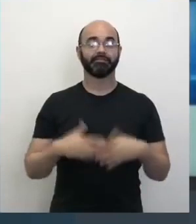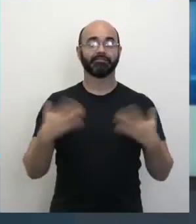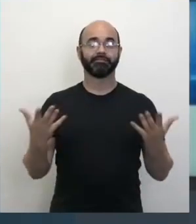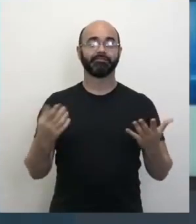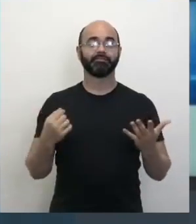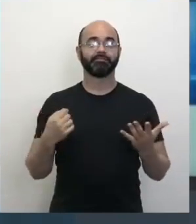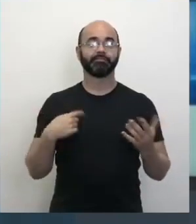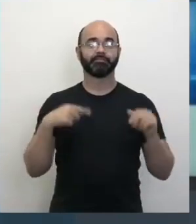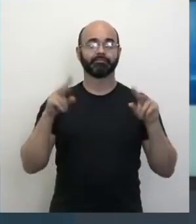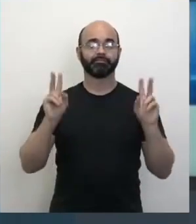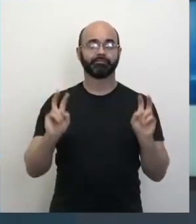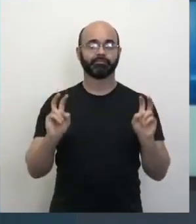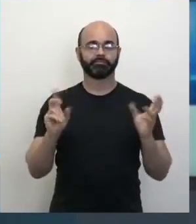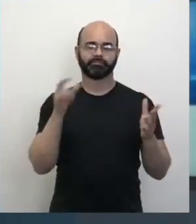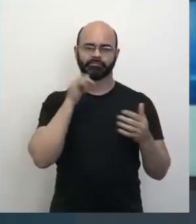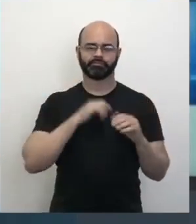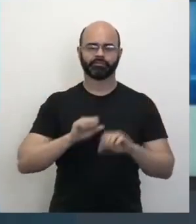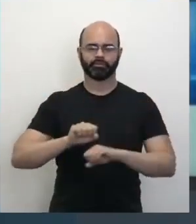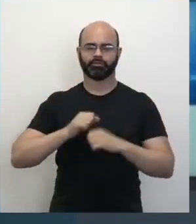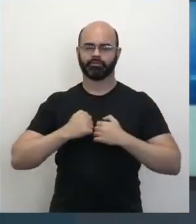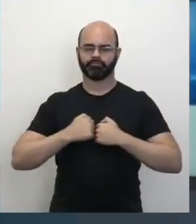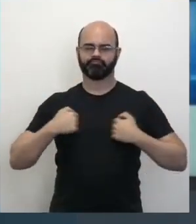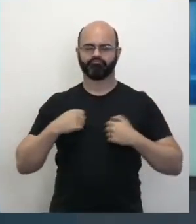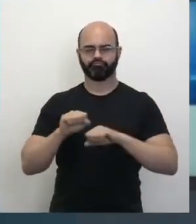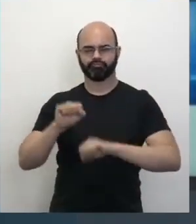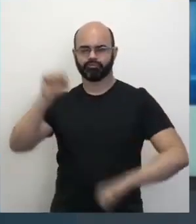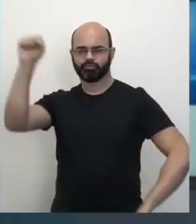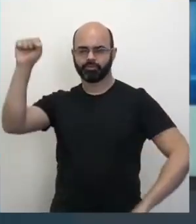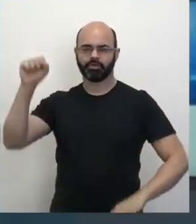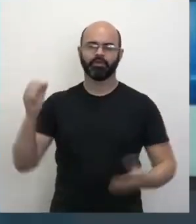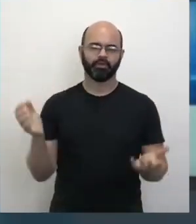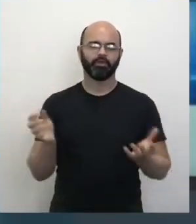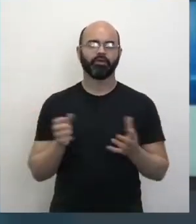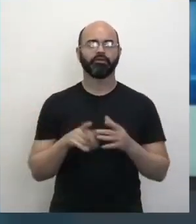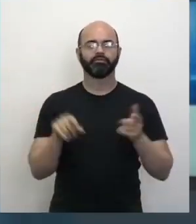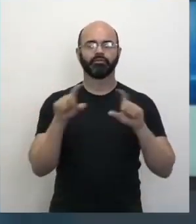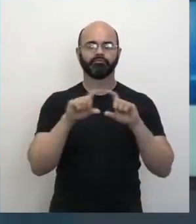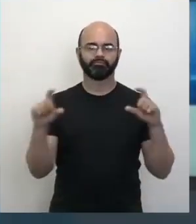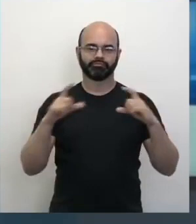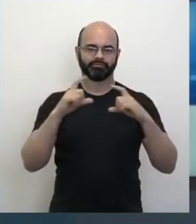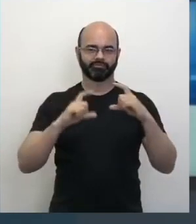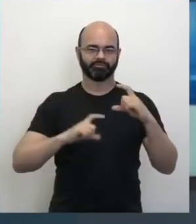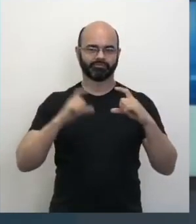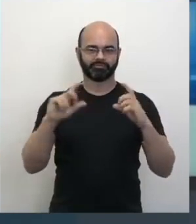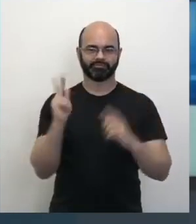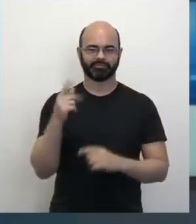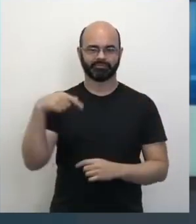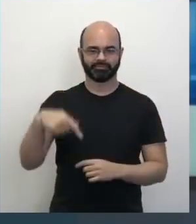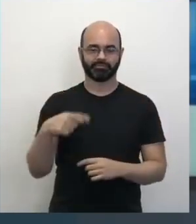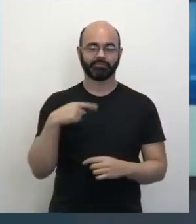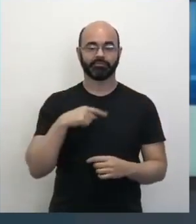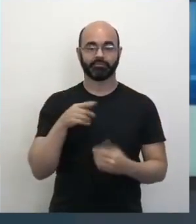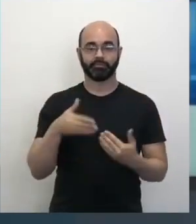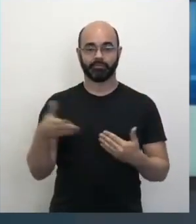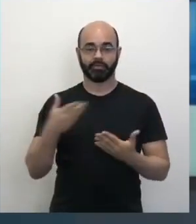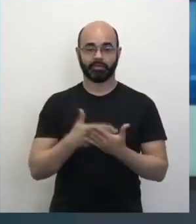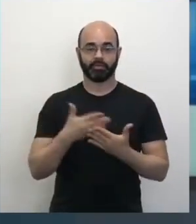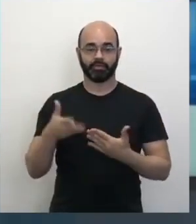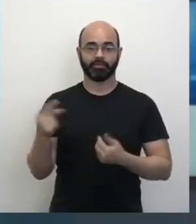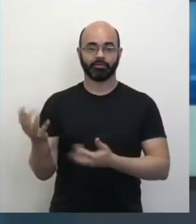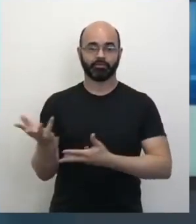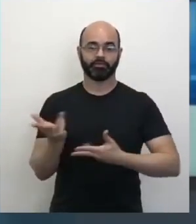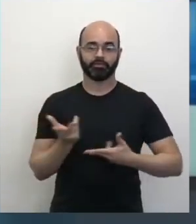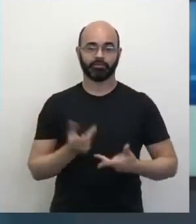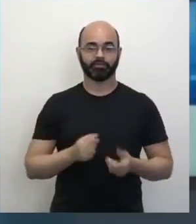vocês, nós vamos falar sobre a questão de super-heróis, tirinhas, histórias em quadrinhos. No decorrer da nossa aula, nós temos um convidado, o